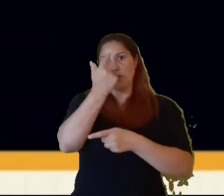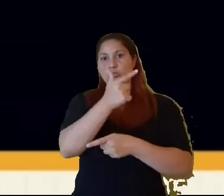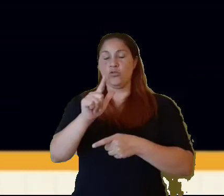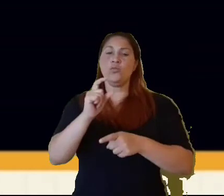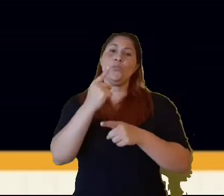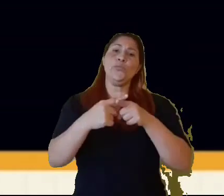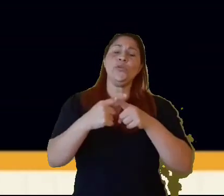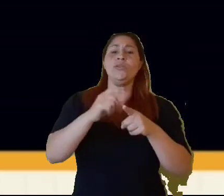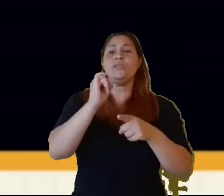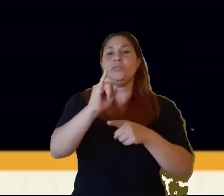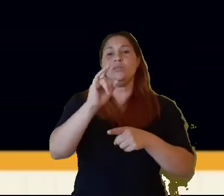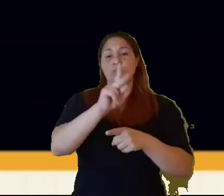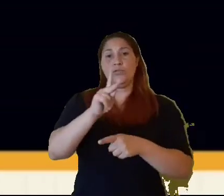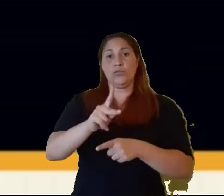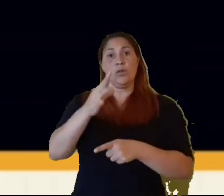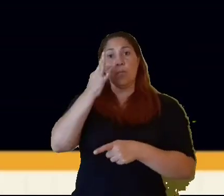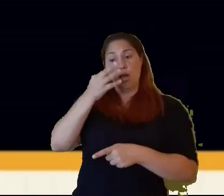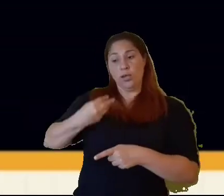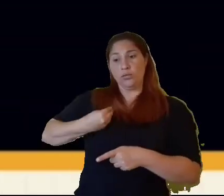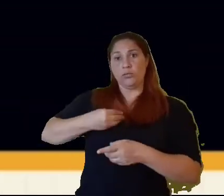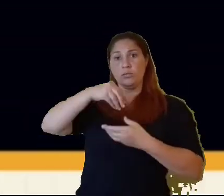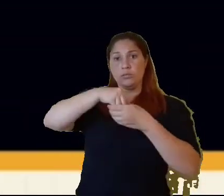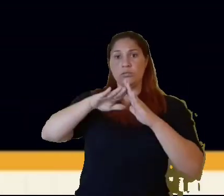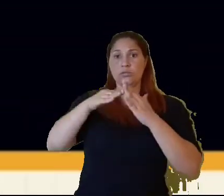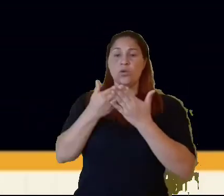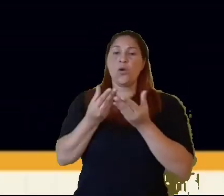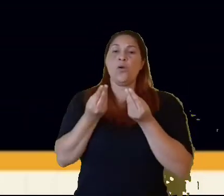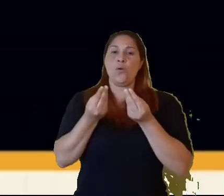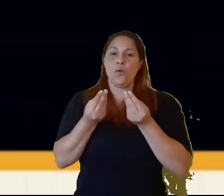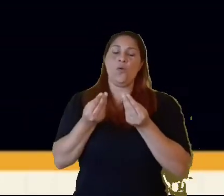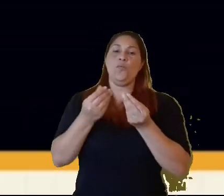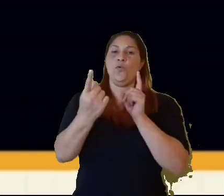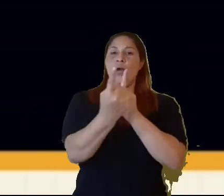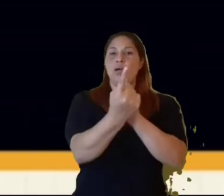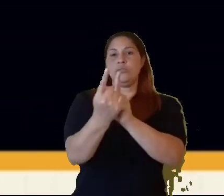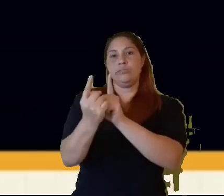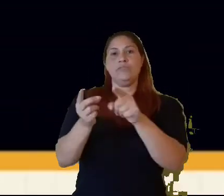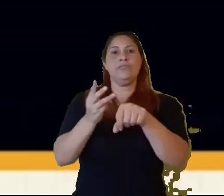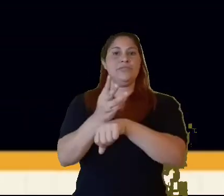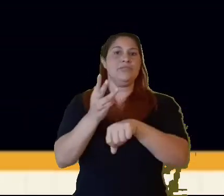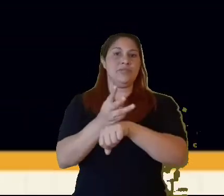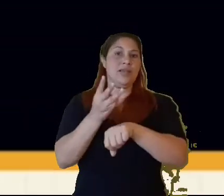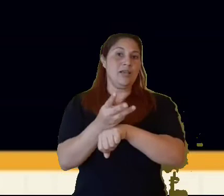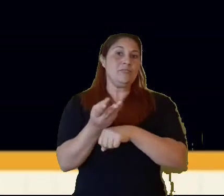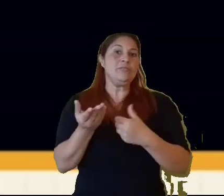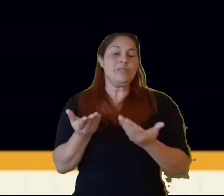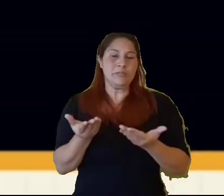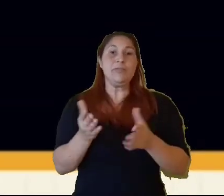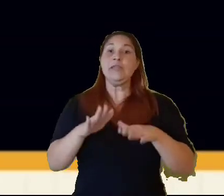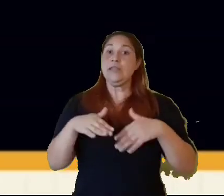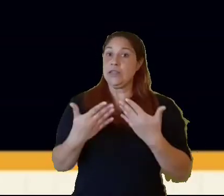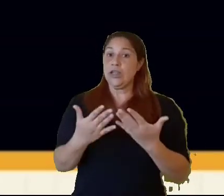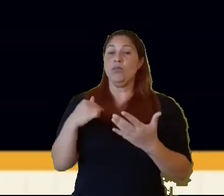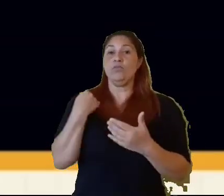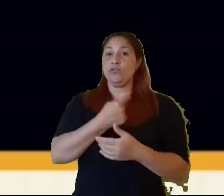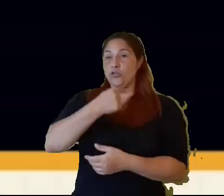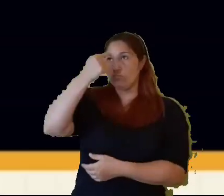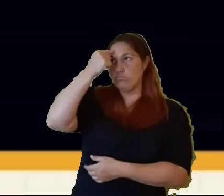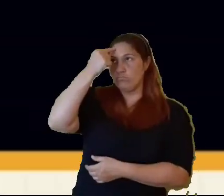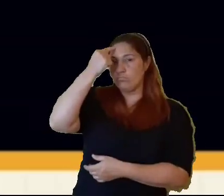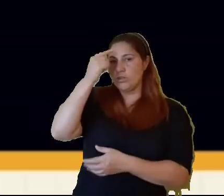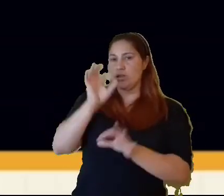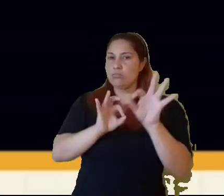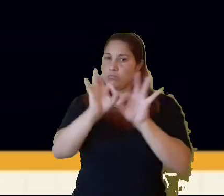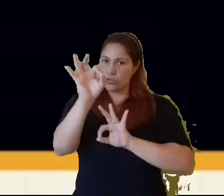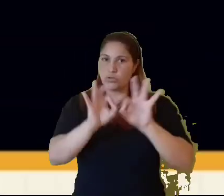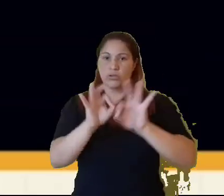porque se a professora estiver presencialmente na escola, ela não vai conseguir fazer o atendimento no WhatsApp ao mesmo tempo. Então isso está tudo sendo pensado, está